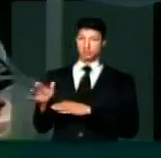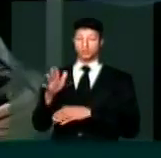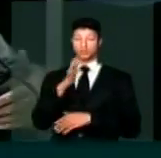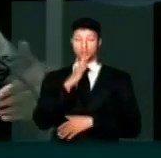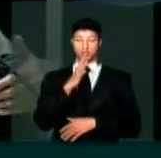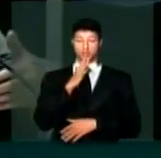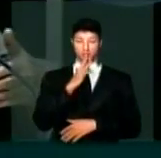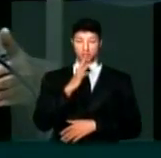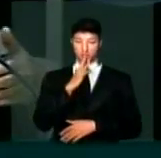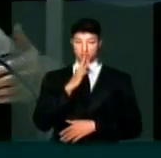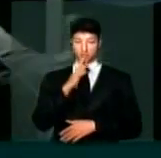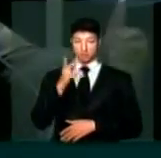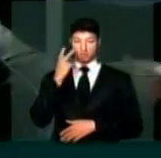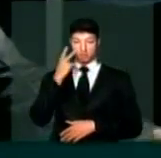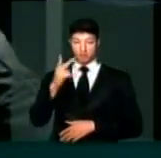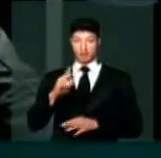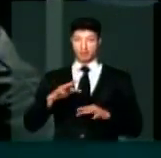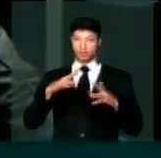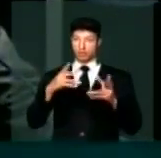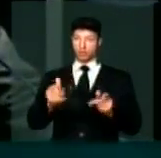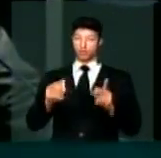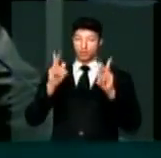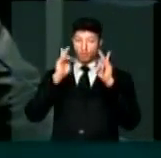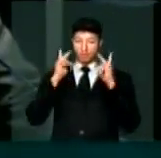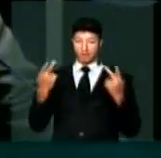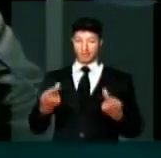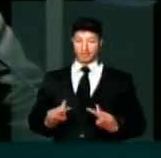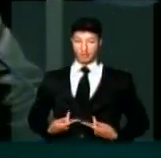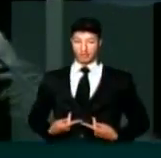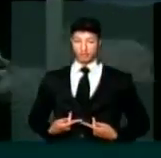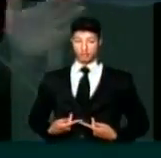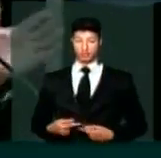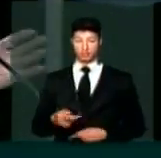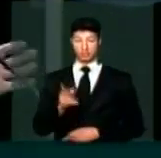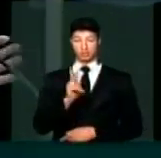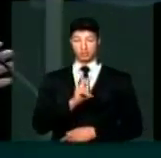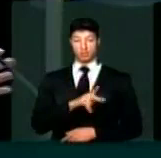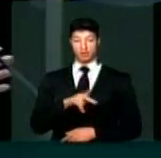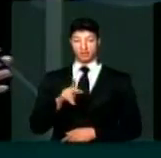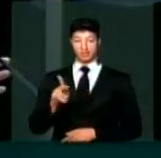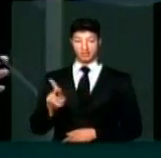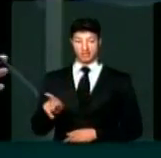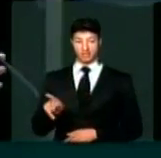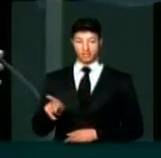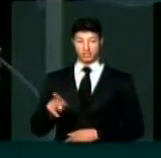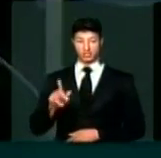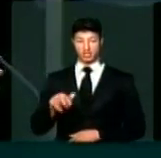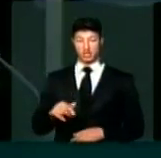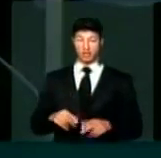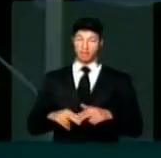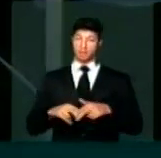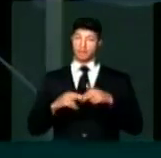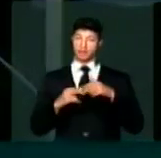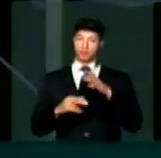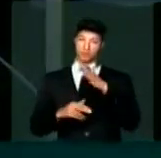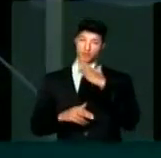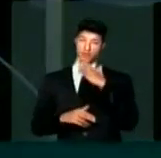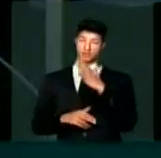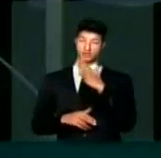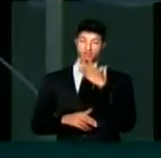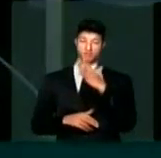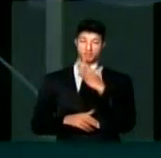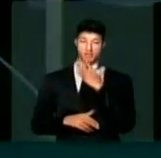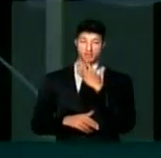conhecimento para toda a humanidade. Senhor presidente, é pelo